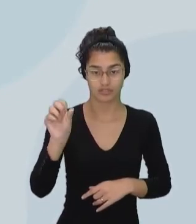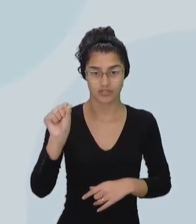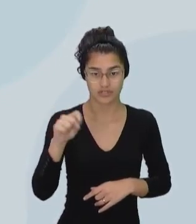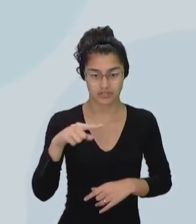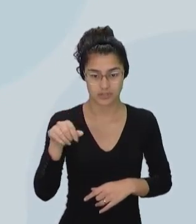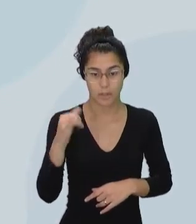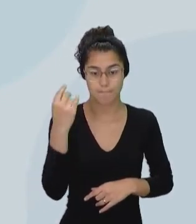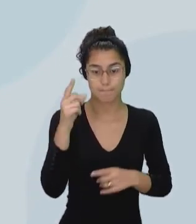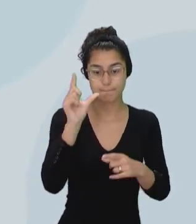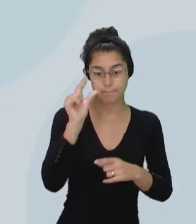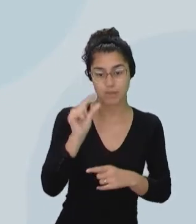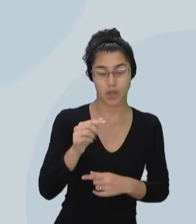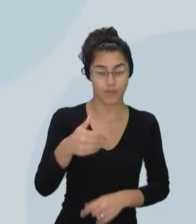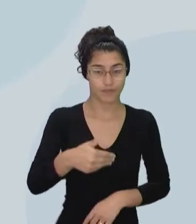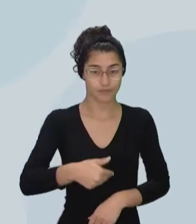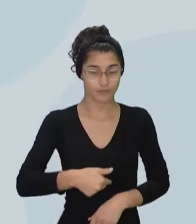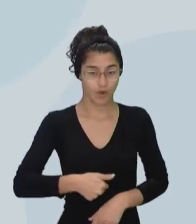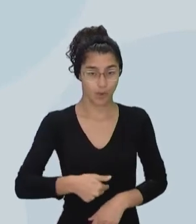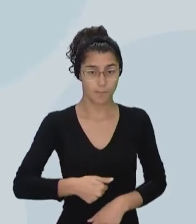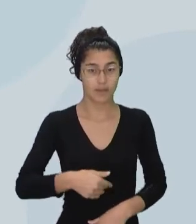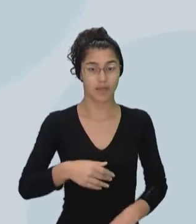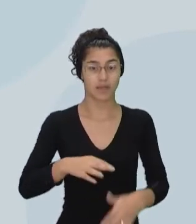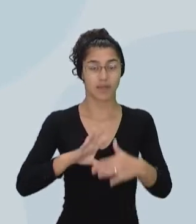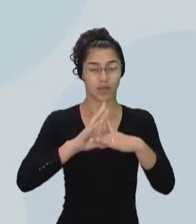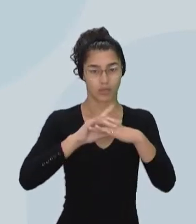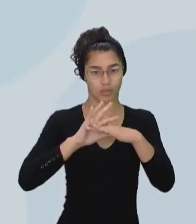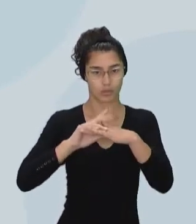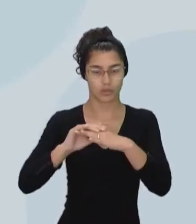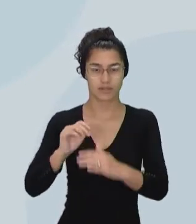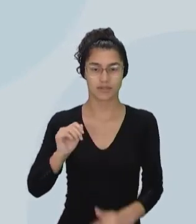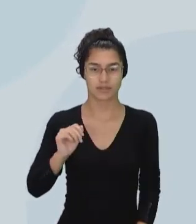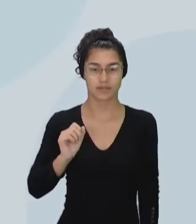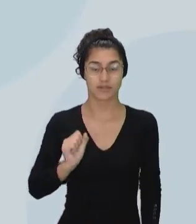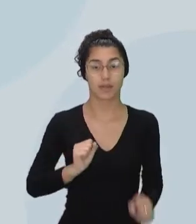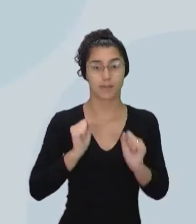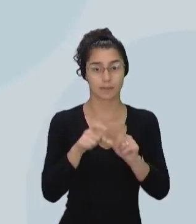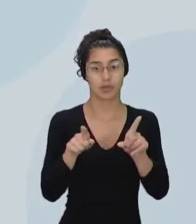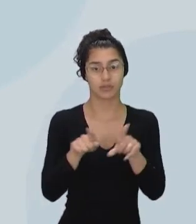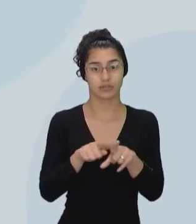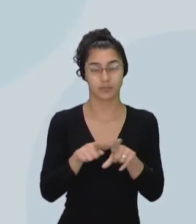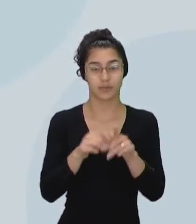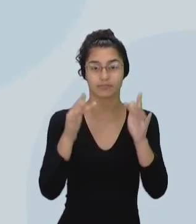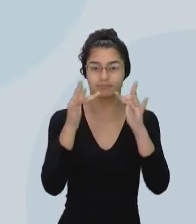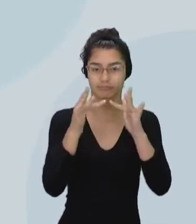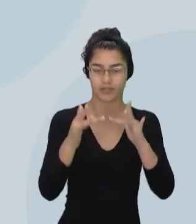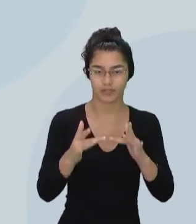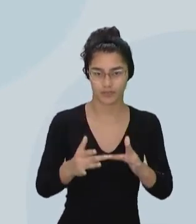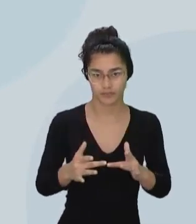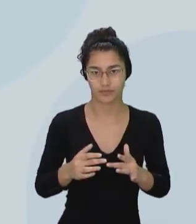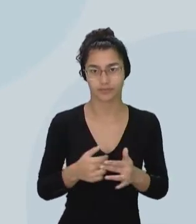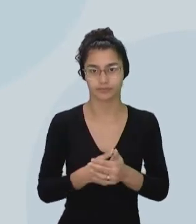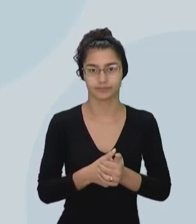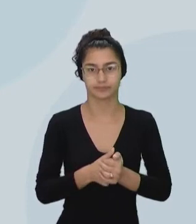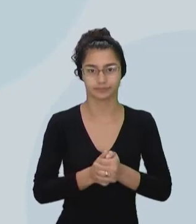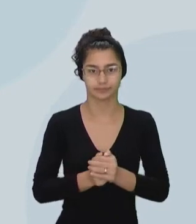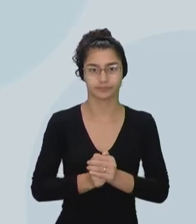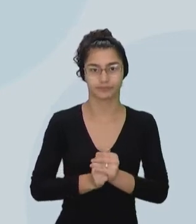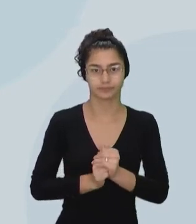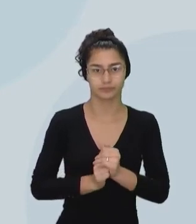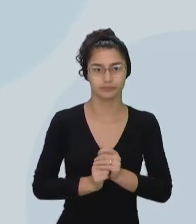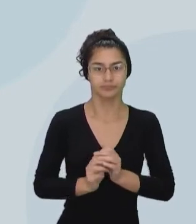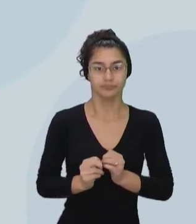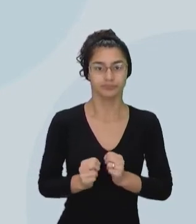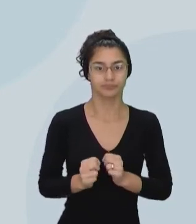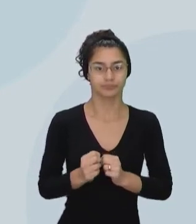insuficiente, a fome e doenças que podem aí estar ligadas, com os